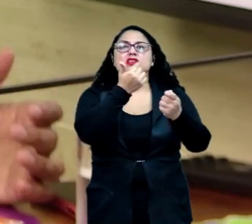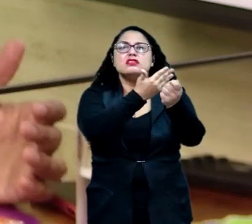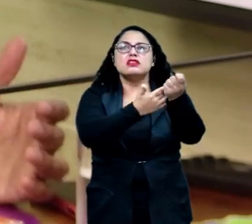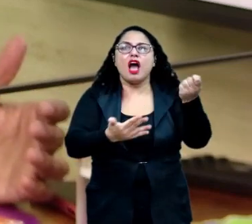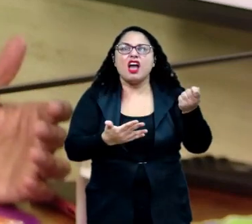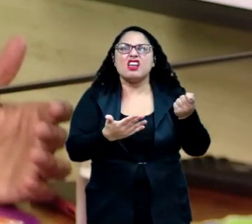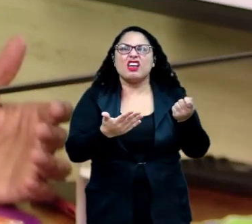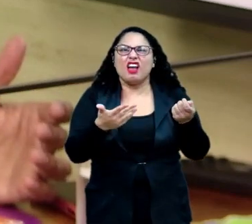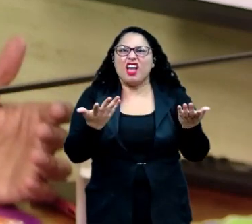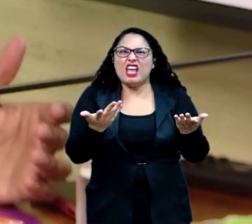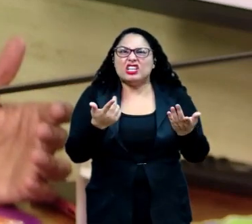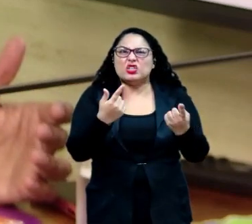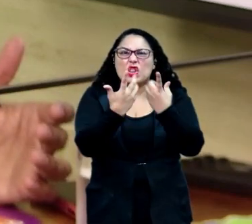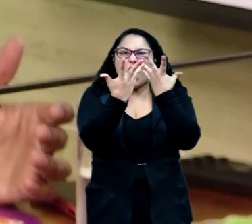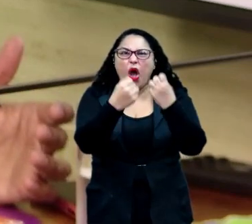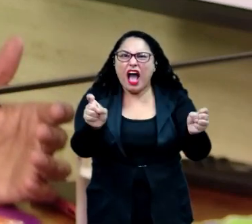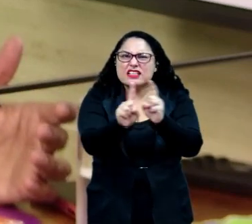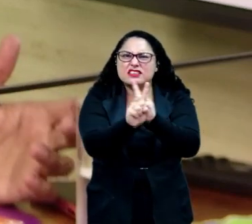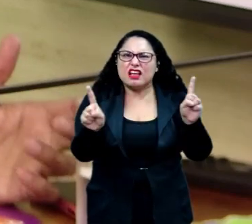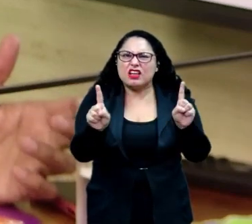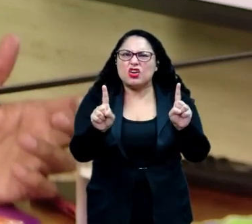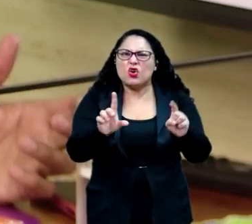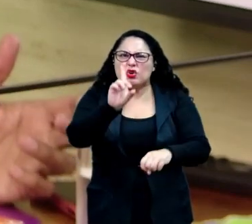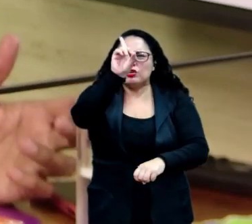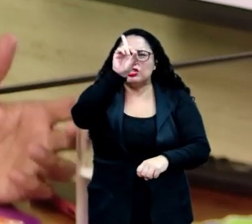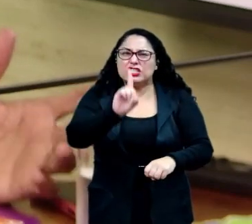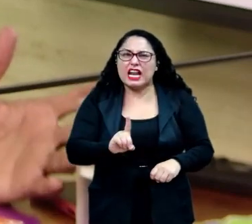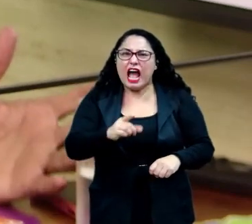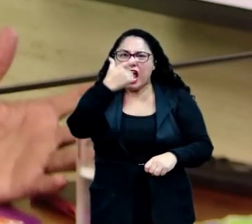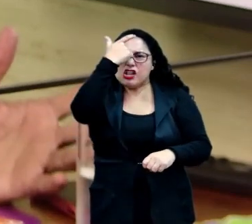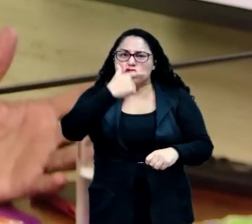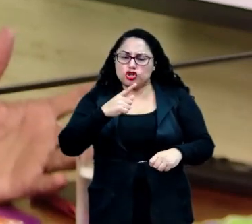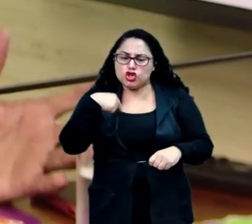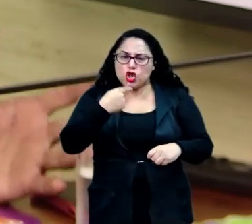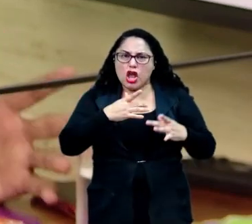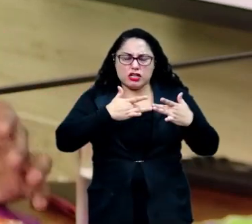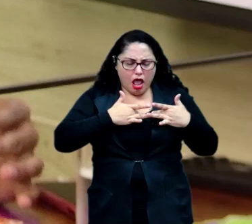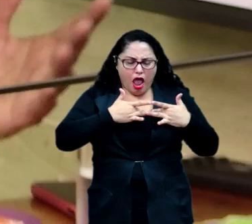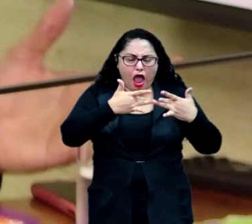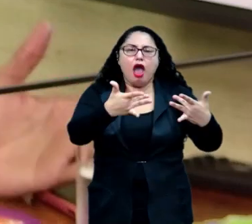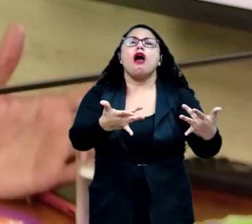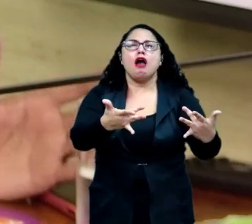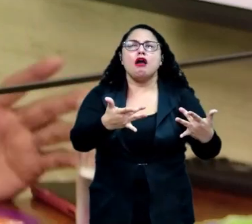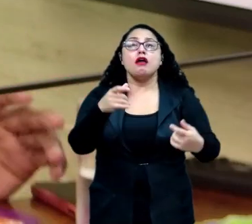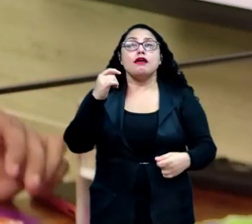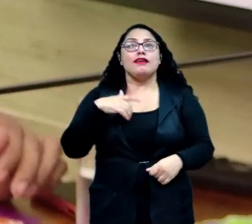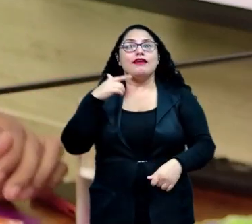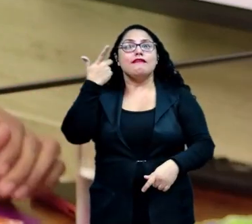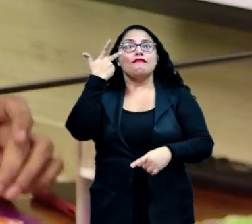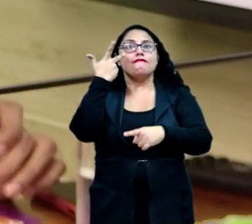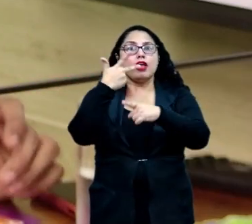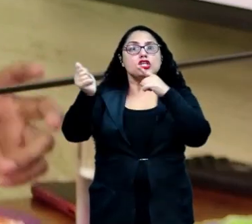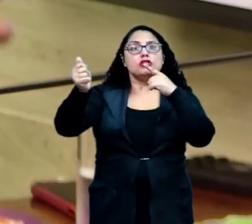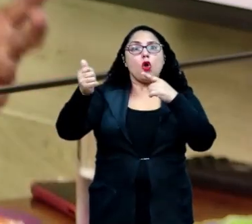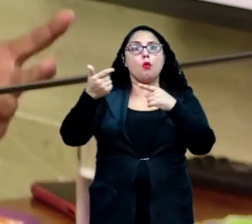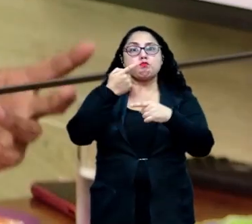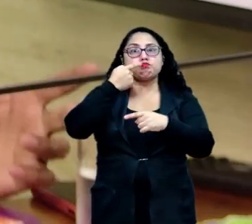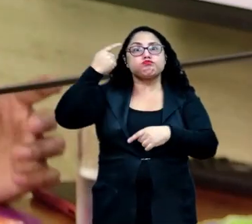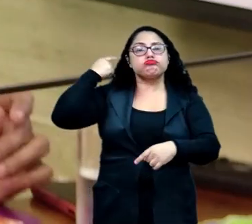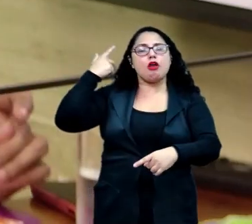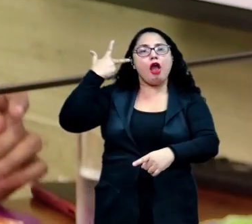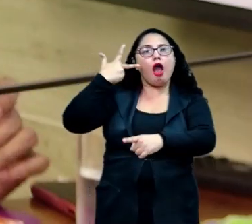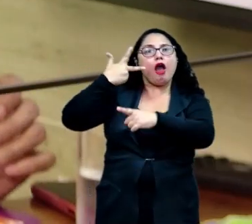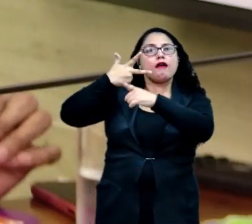Então, até isso era negado para a gente, o direito de ser solidários. E a gente conquistou recentemente. Então, essa